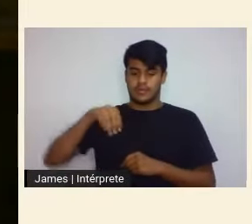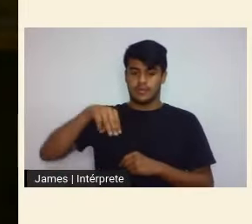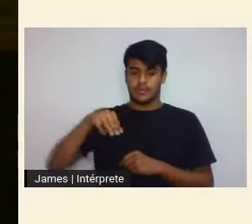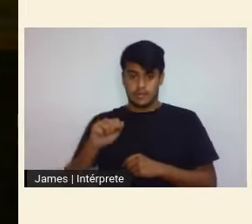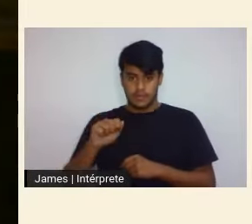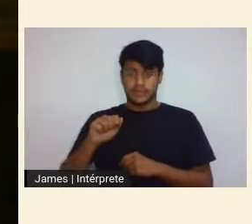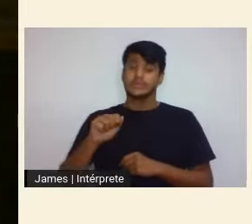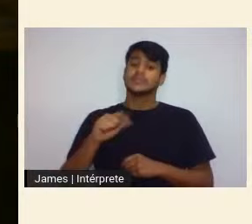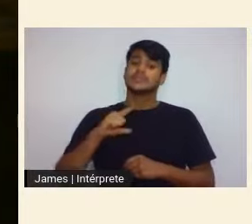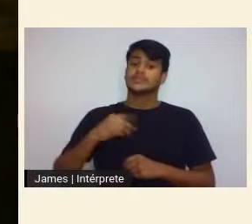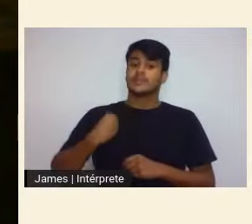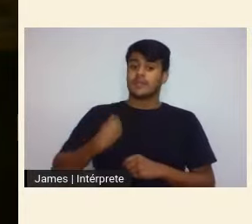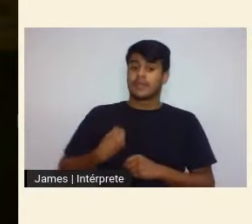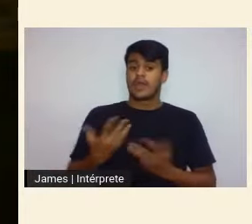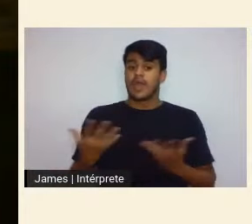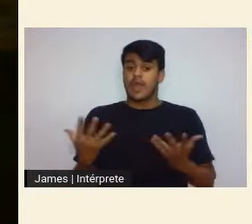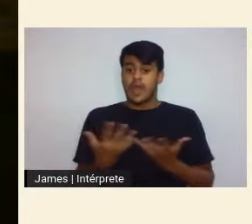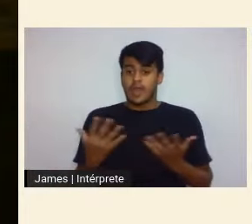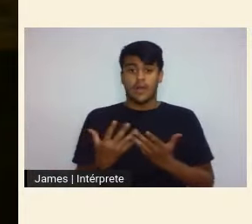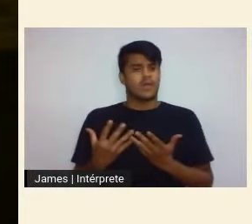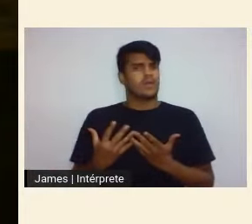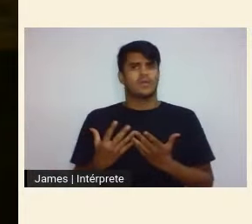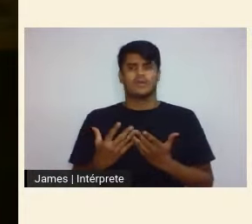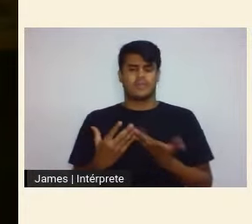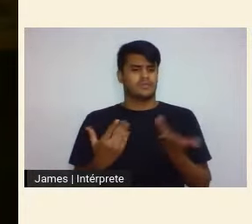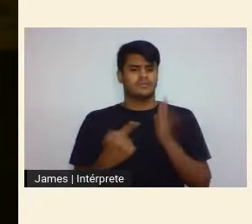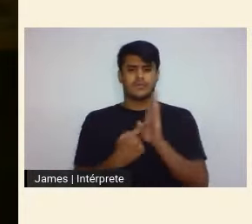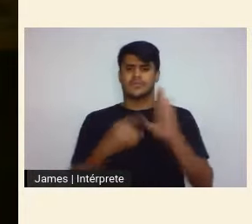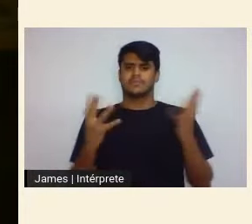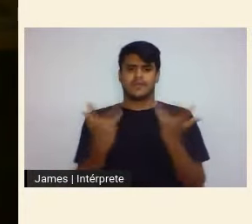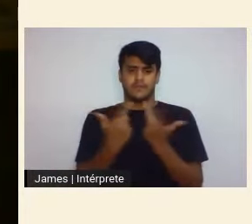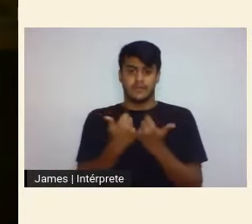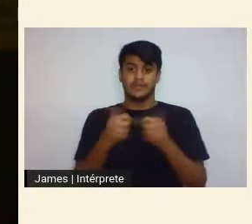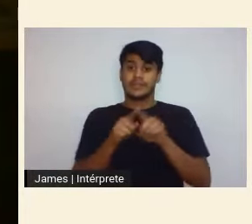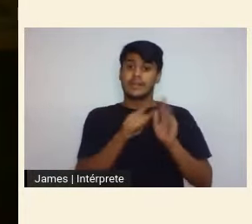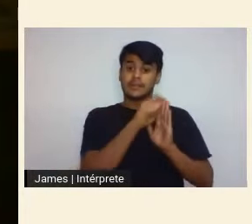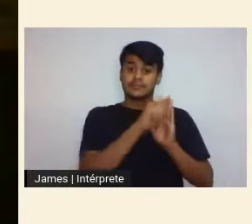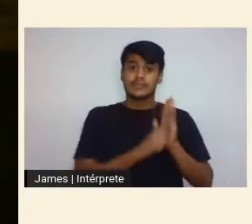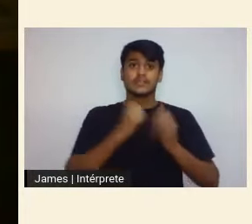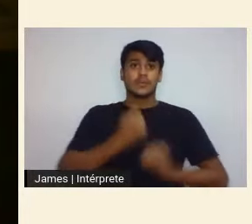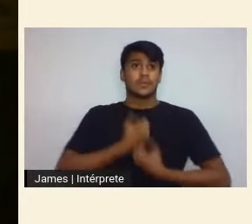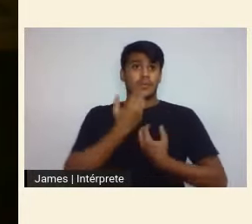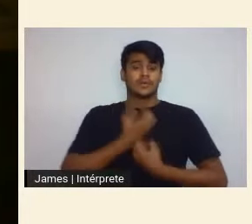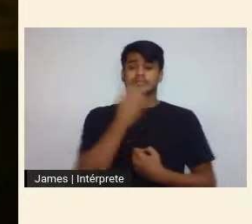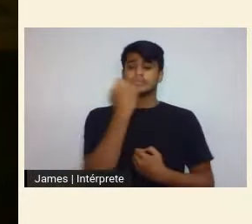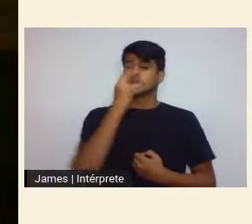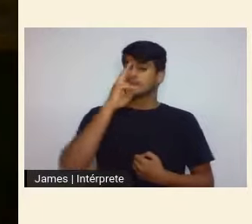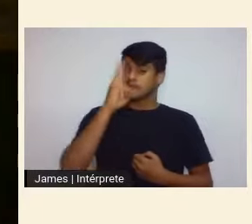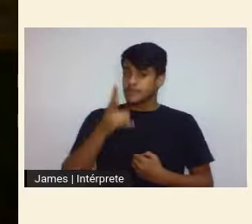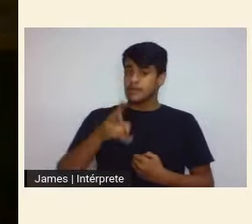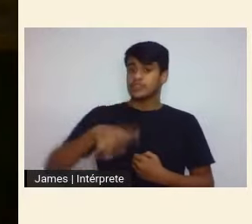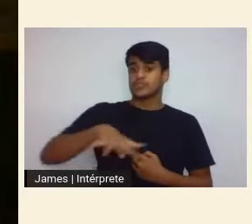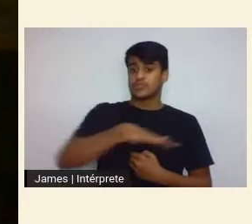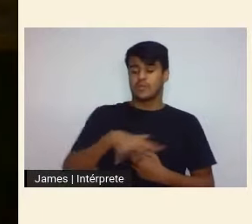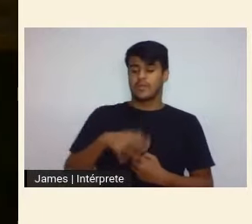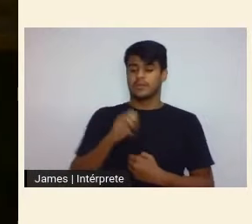estamos diante de uma obra-prima, não é? E do texto poético mais importante do movimento